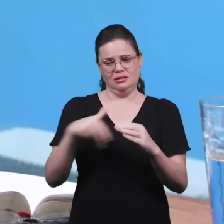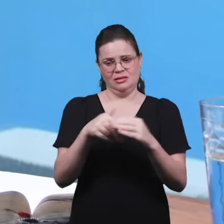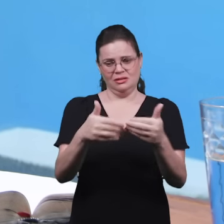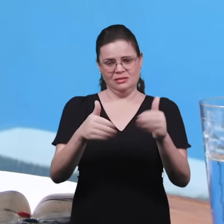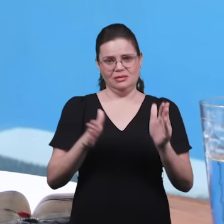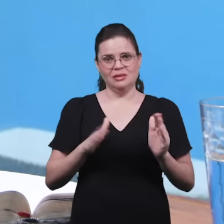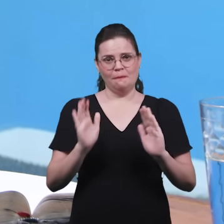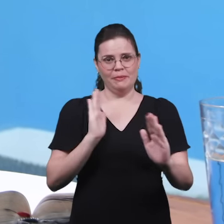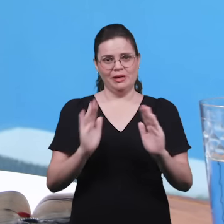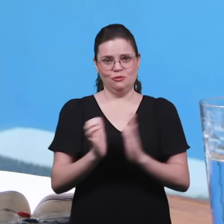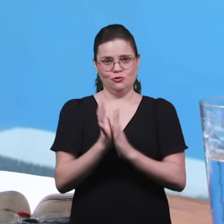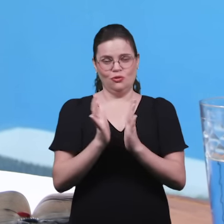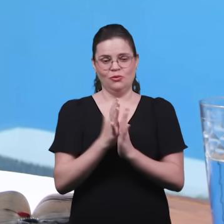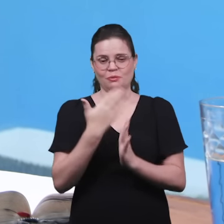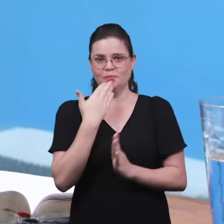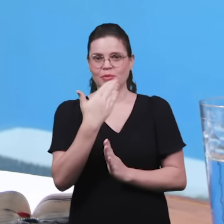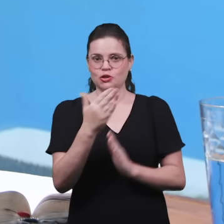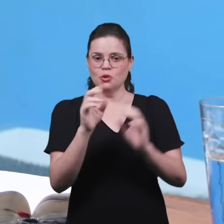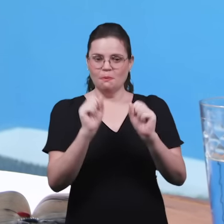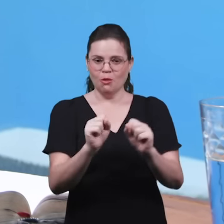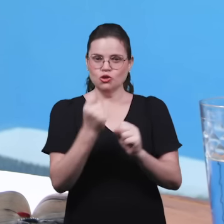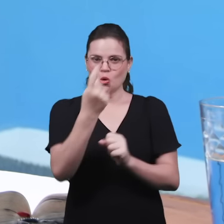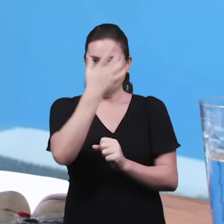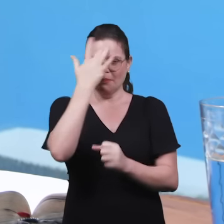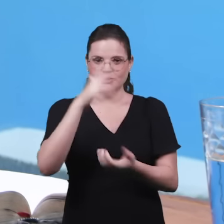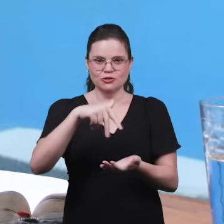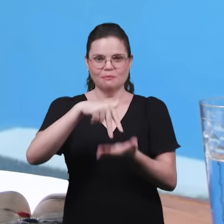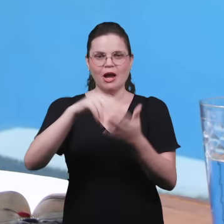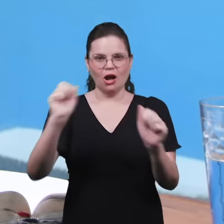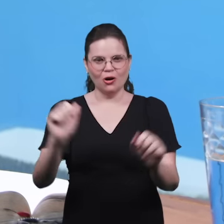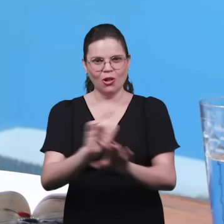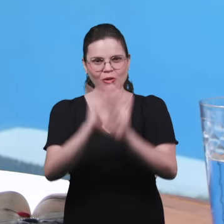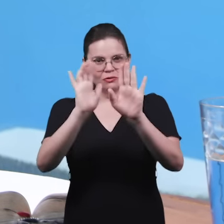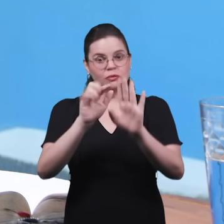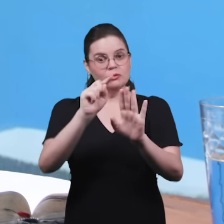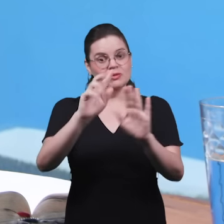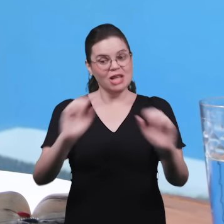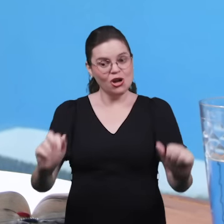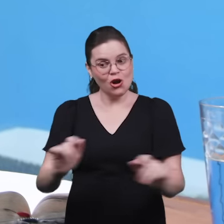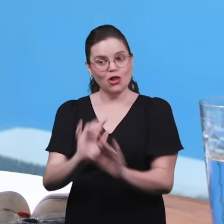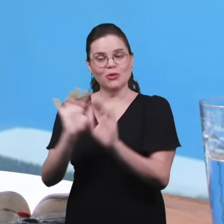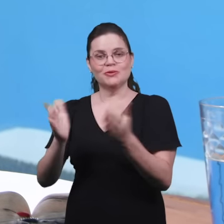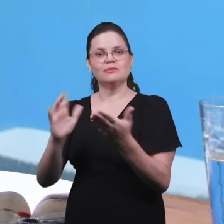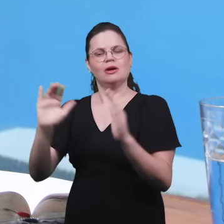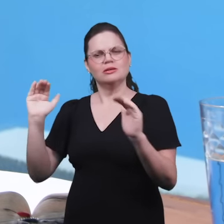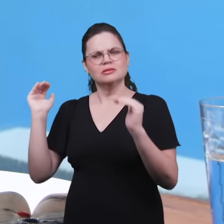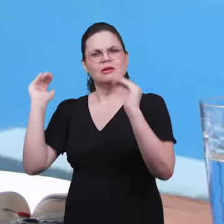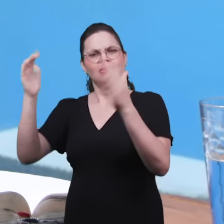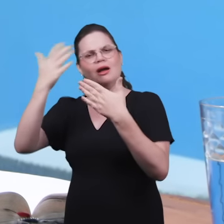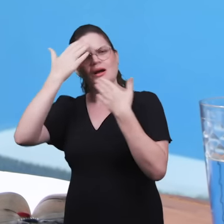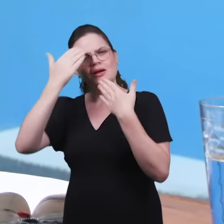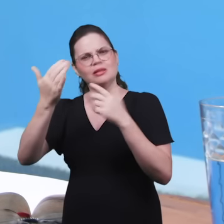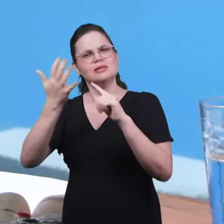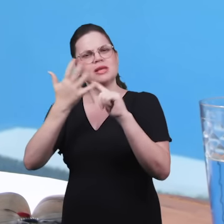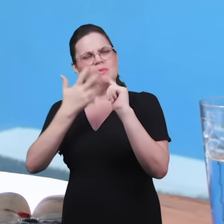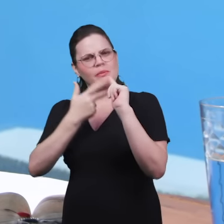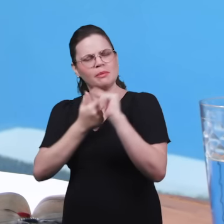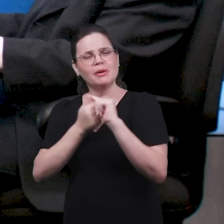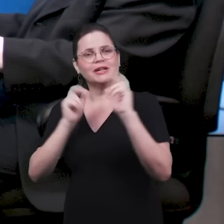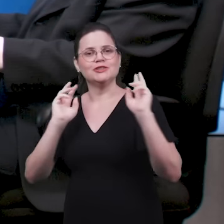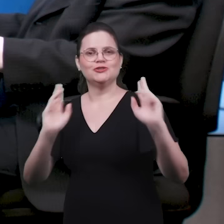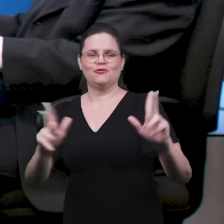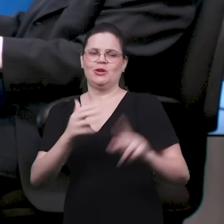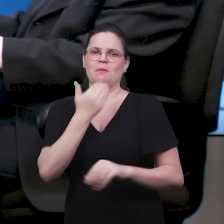o que está à frente pediu para glorificar, vamos glorificar, vamos exaltar o nome do Senhor, né? E isso é uma coisa que nós